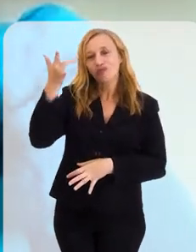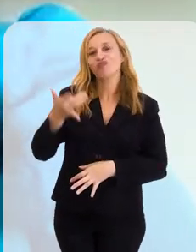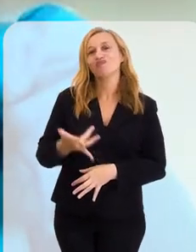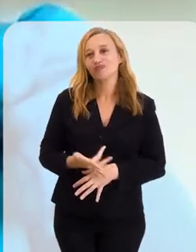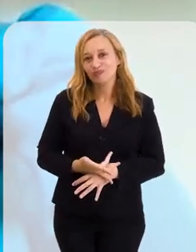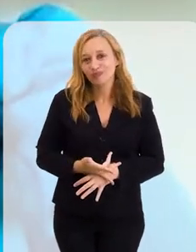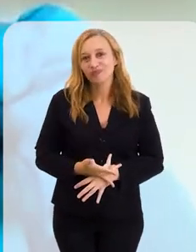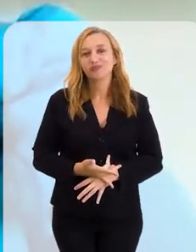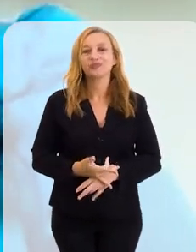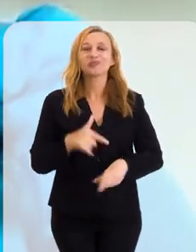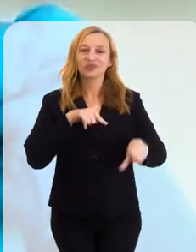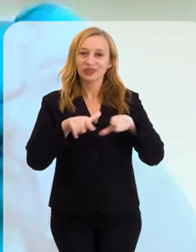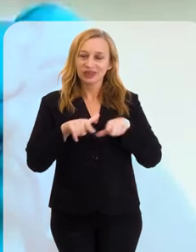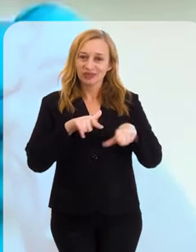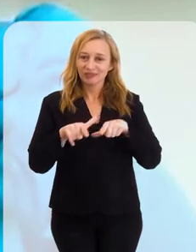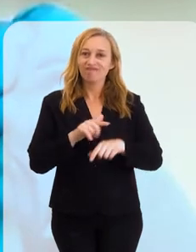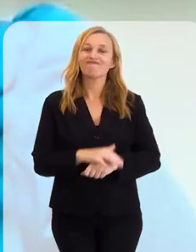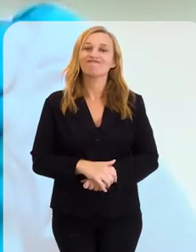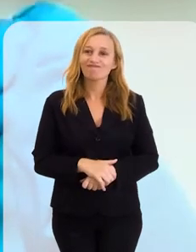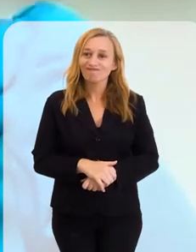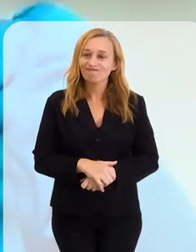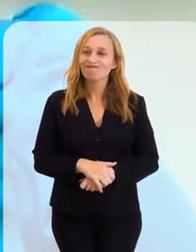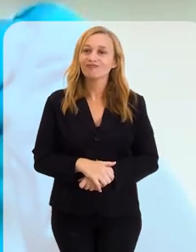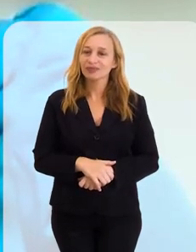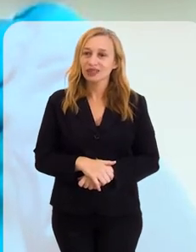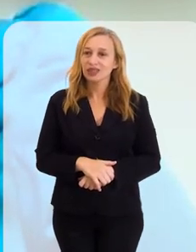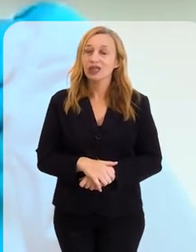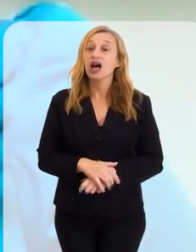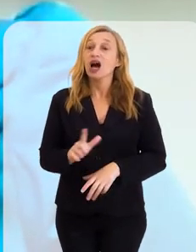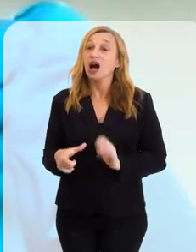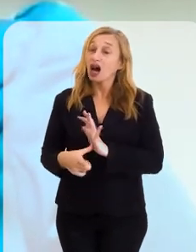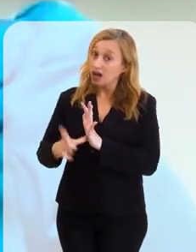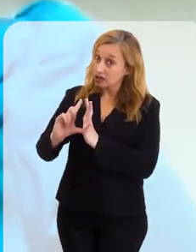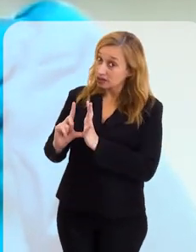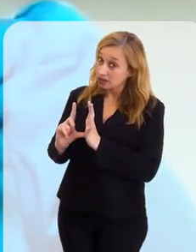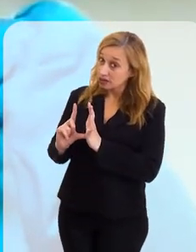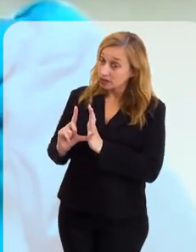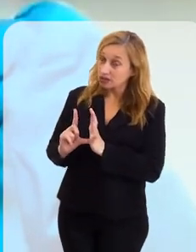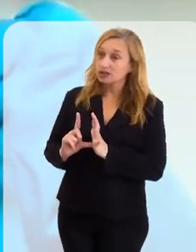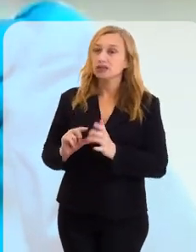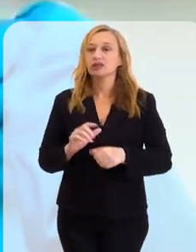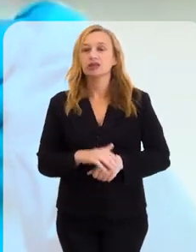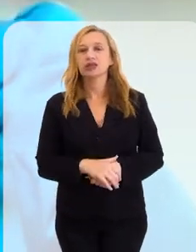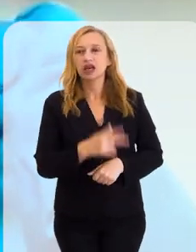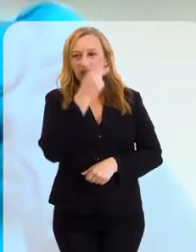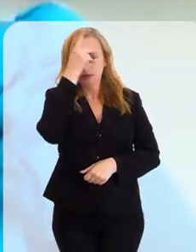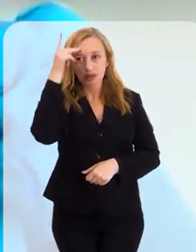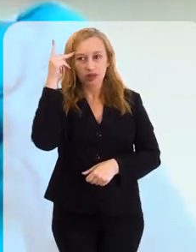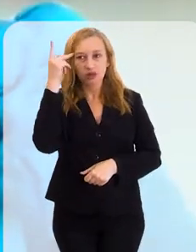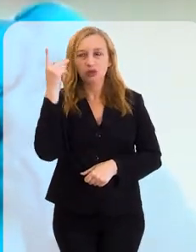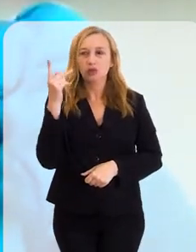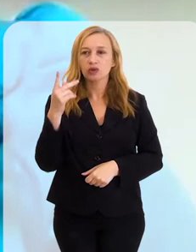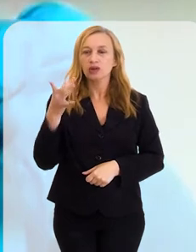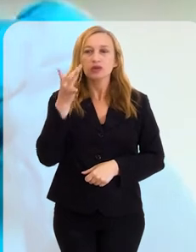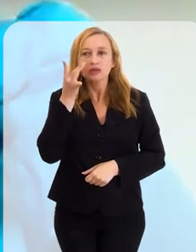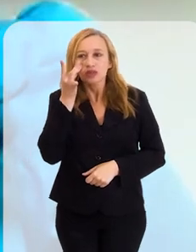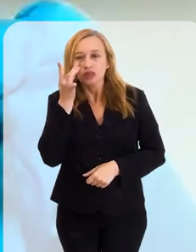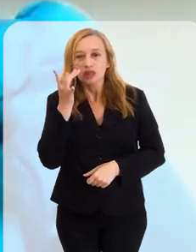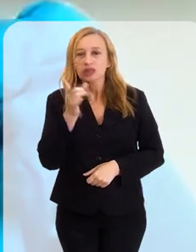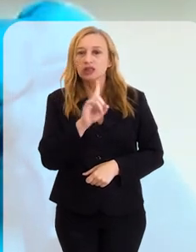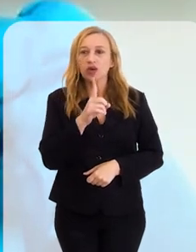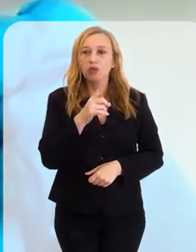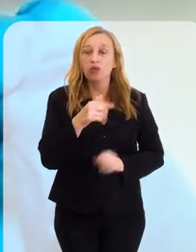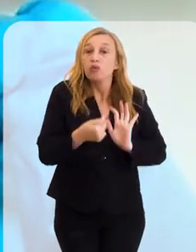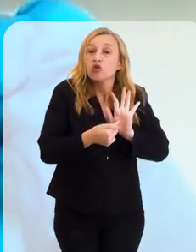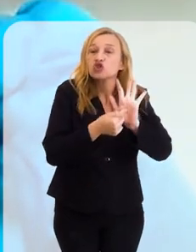a preocupação com a saúde mental dos trabalhadores, tá? E que antes, talvez, pelo fato